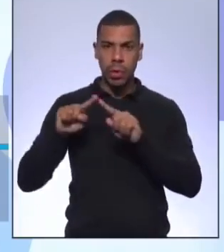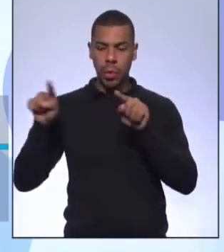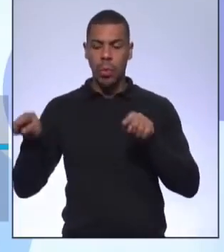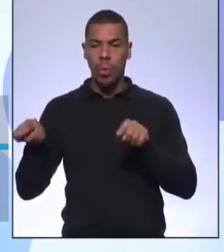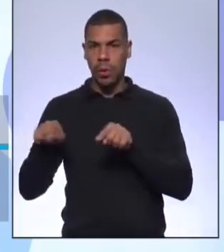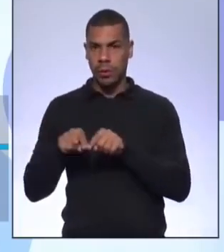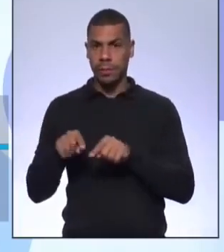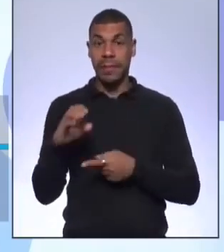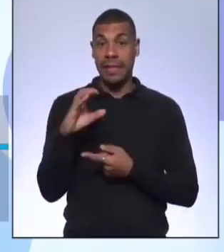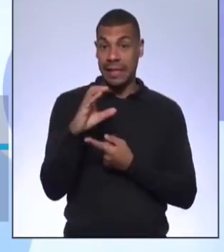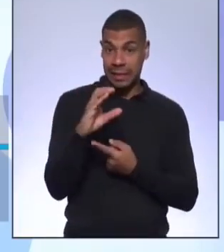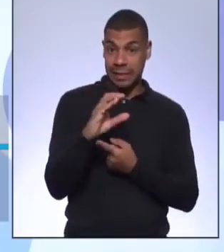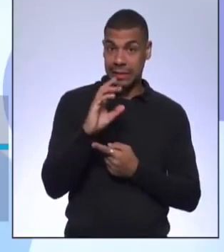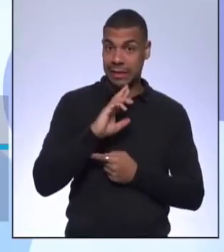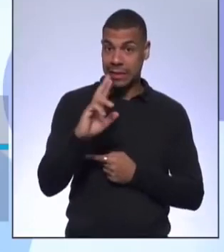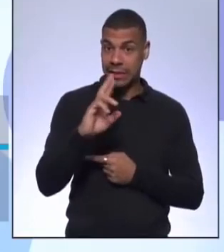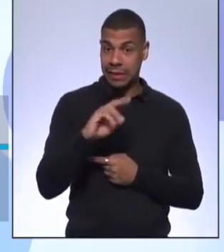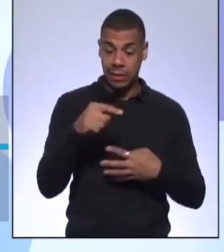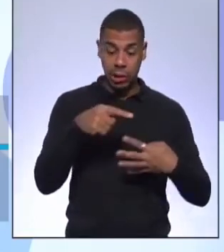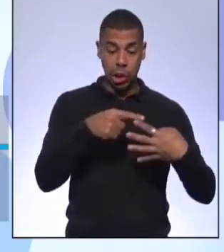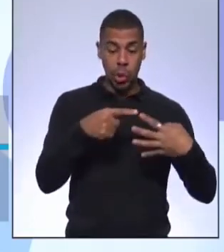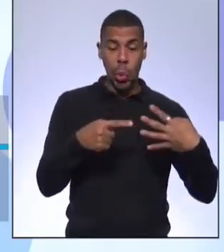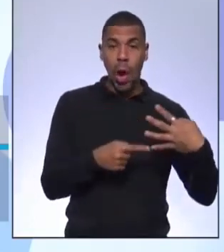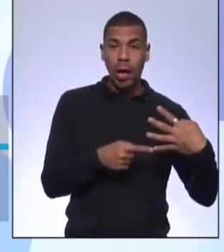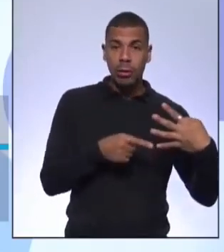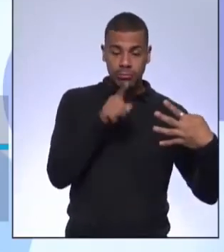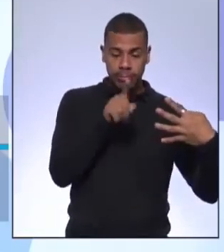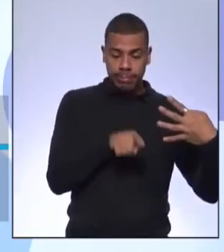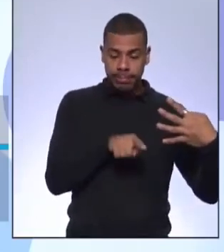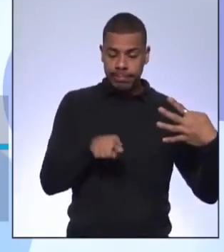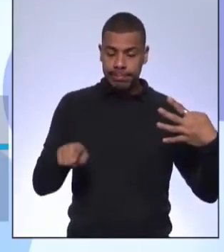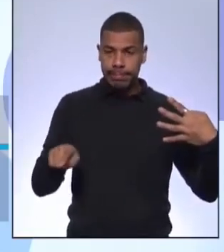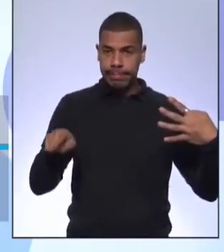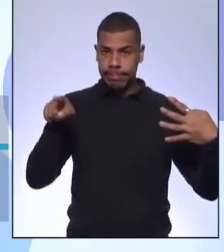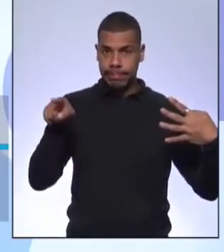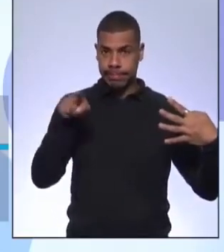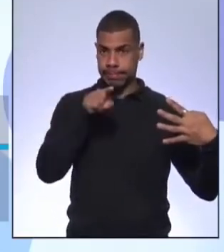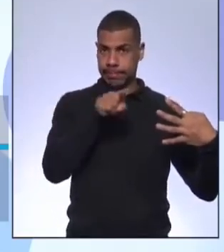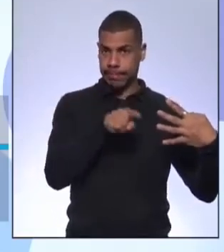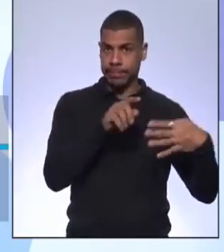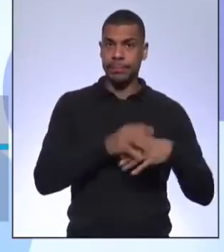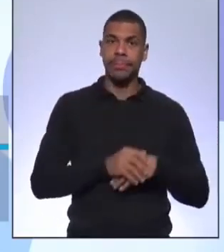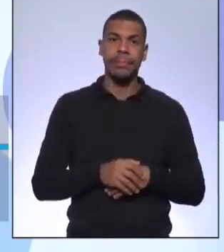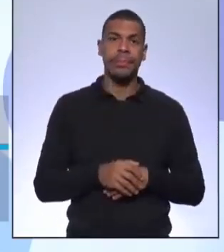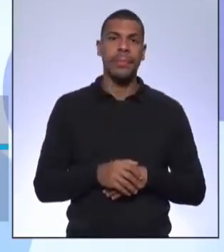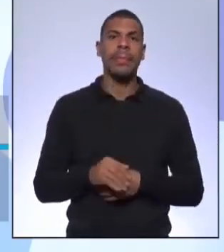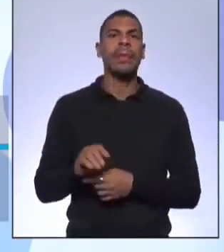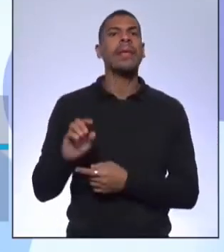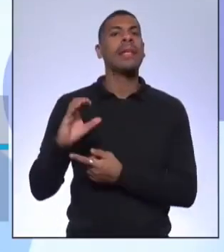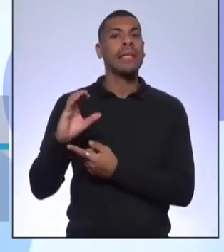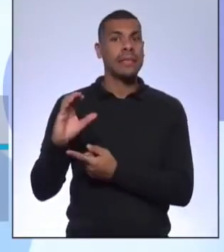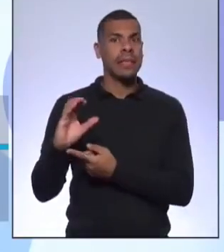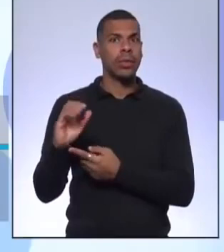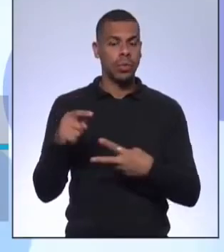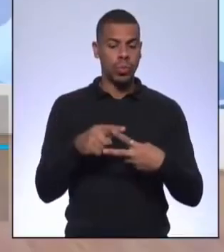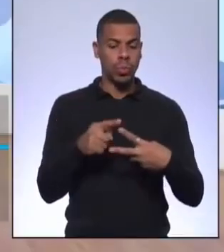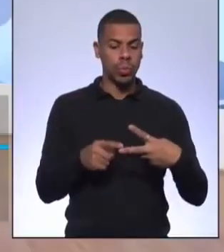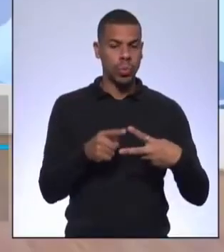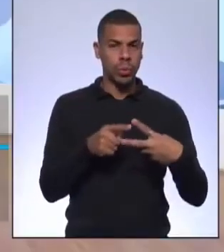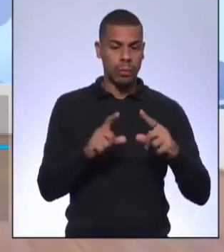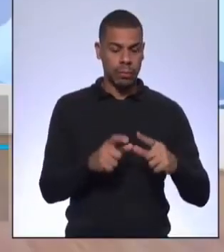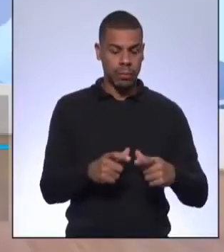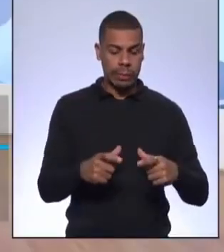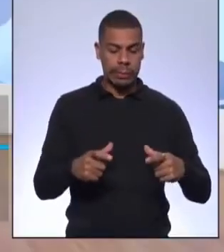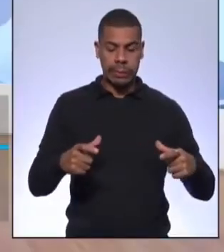ele colocou, eles são quadriláteros. E na D ele colocou 2 vezes maior. Então foi a resposta que